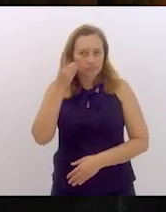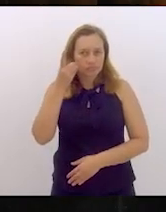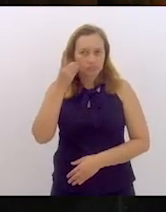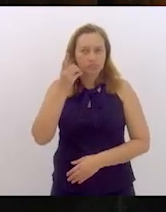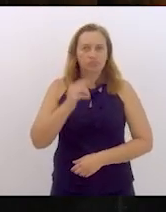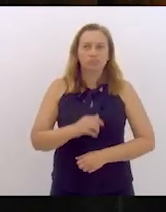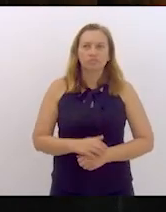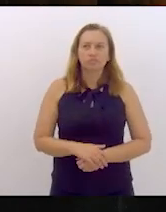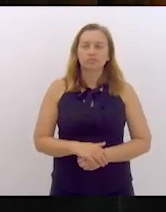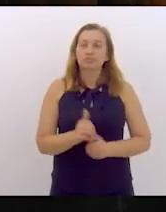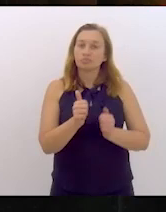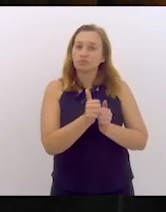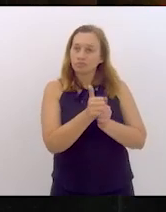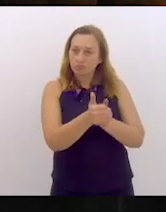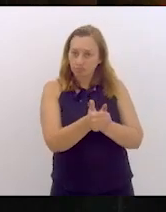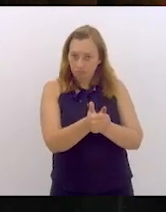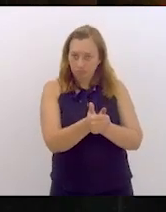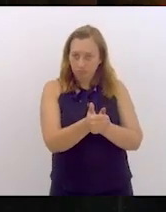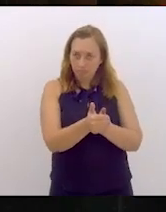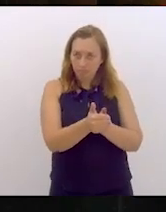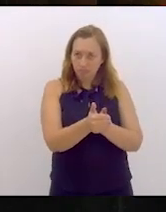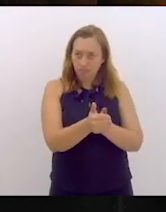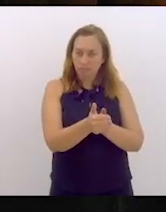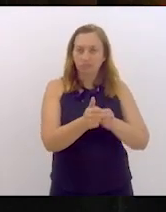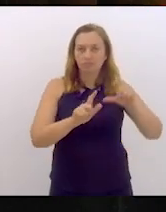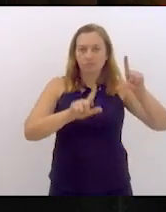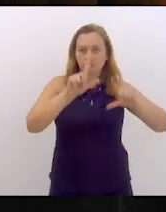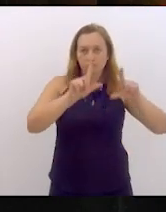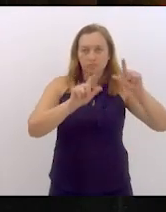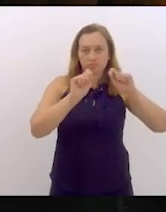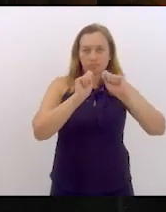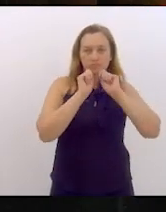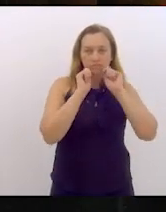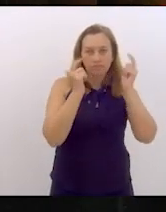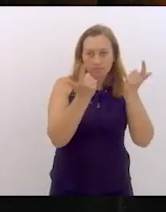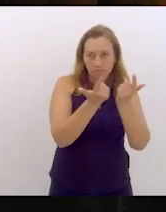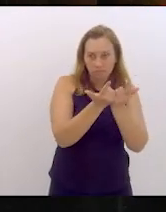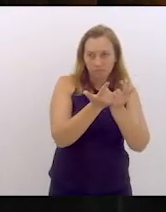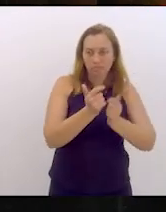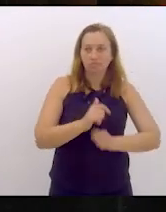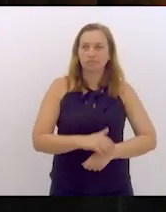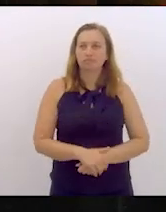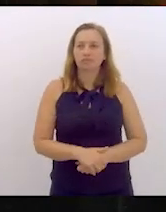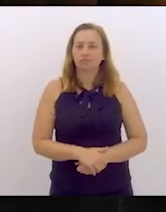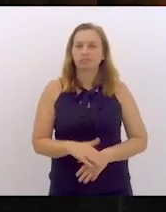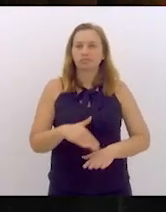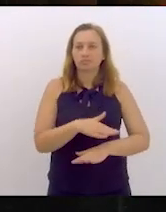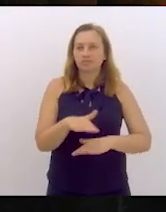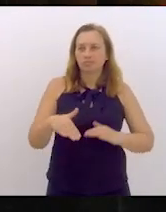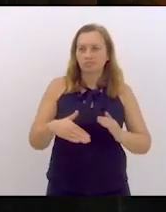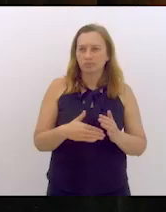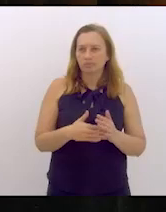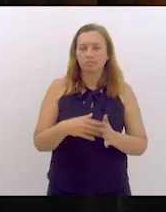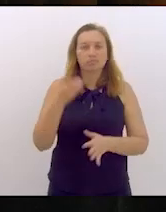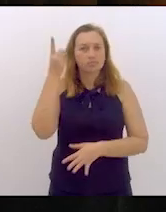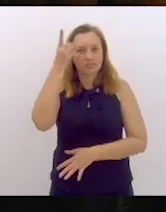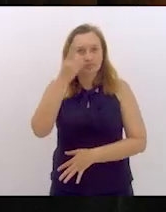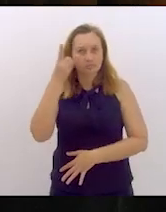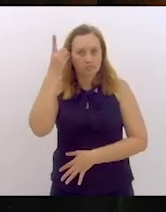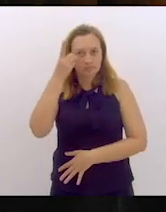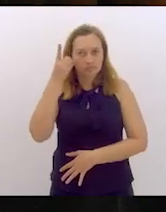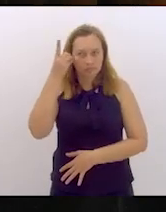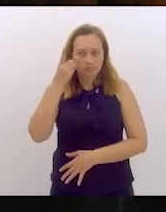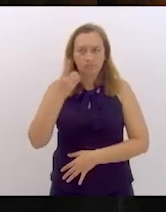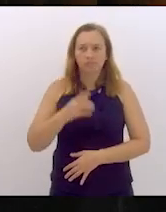nos assistem na TV alerj senhoras e senhores deputados